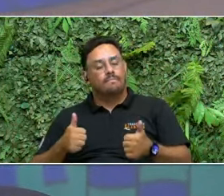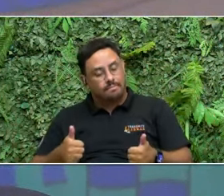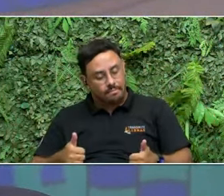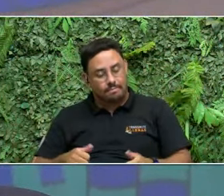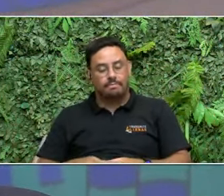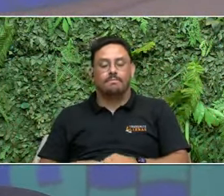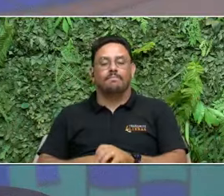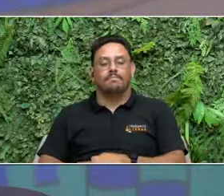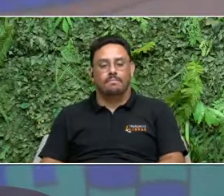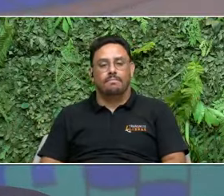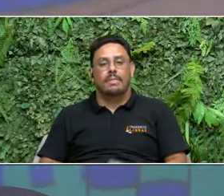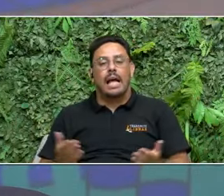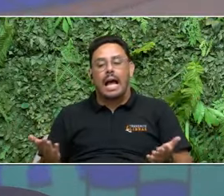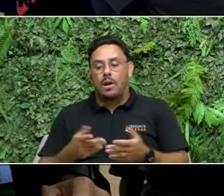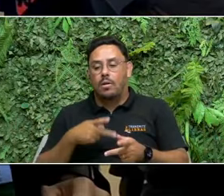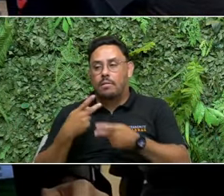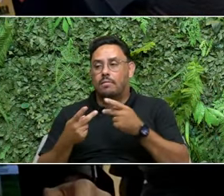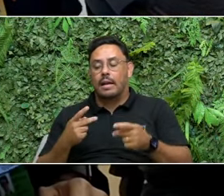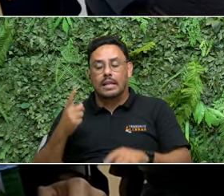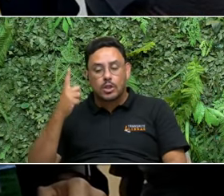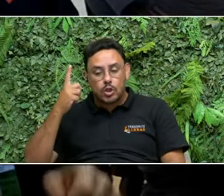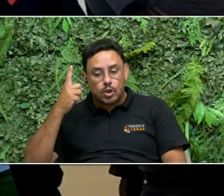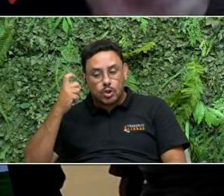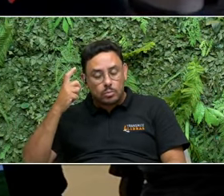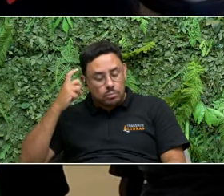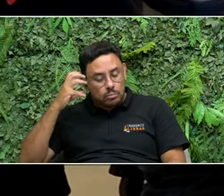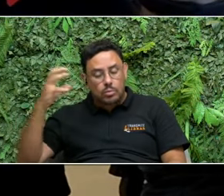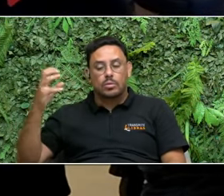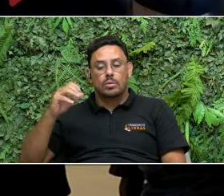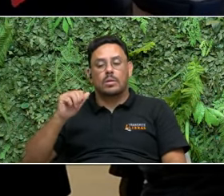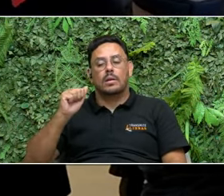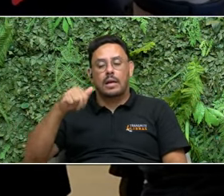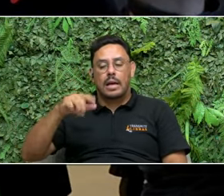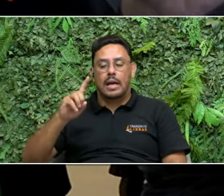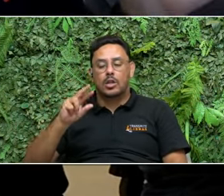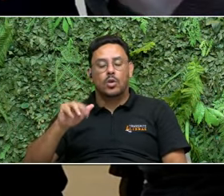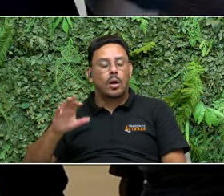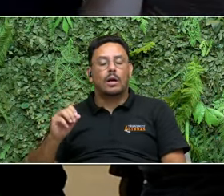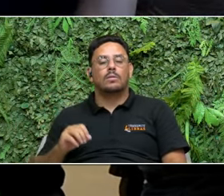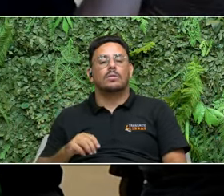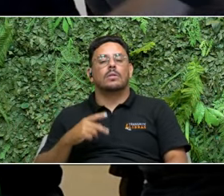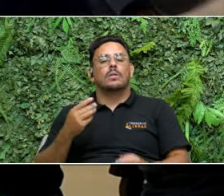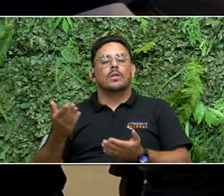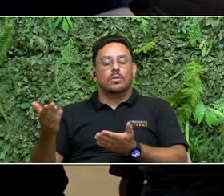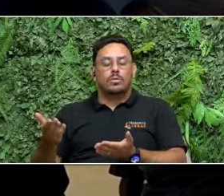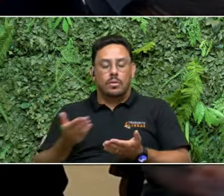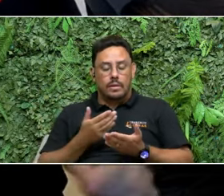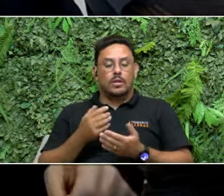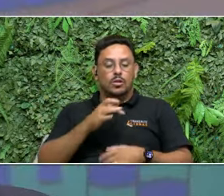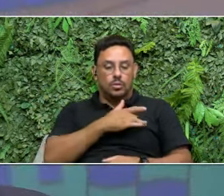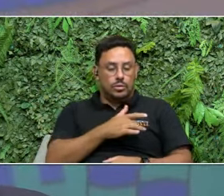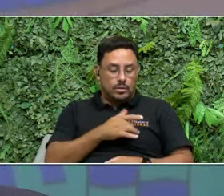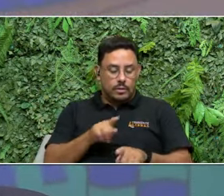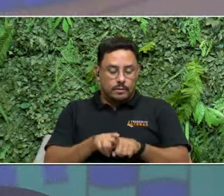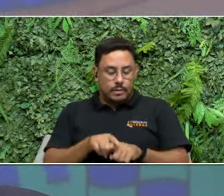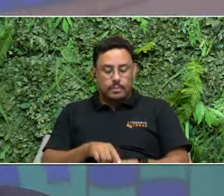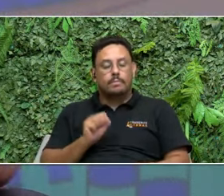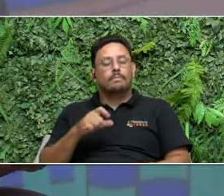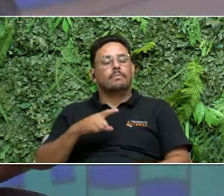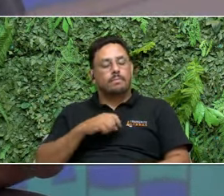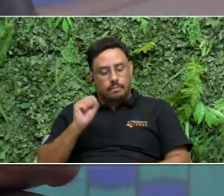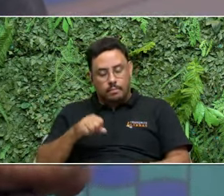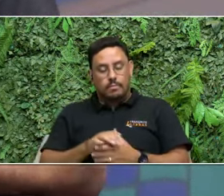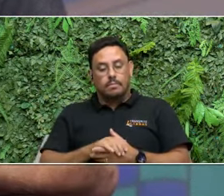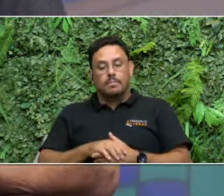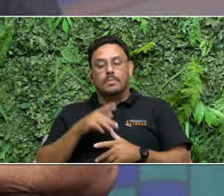né obrigado agora falar em som ô adral convidado do Cruzeiro né velho Tem sim viu seu